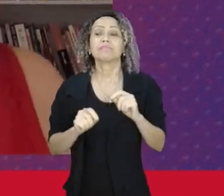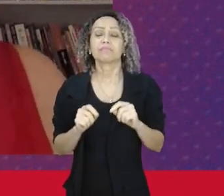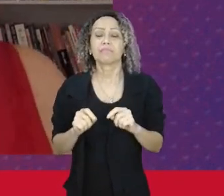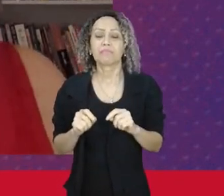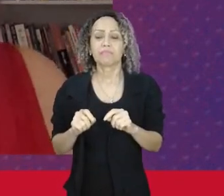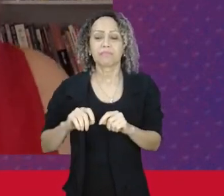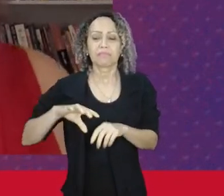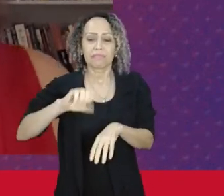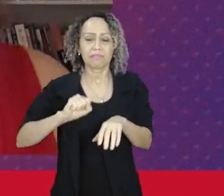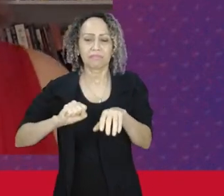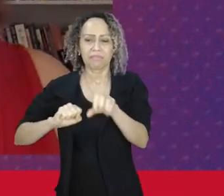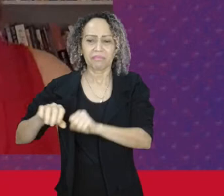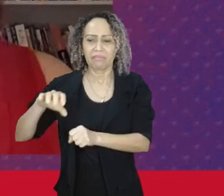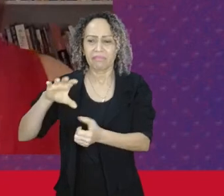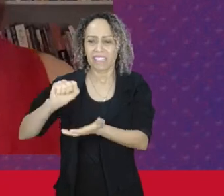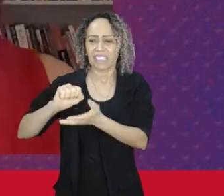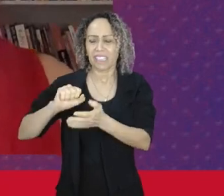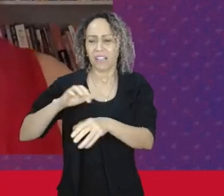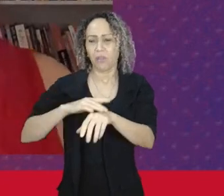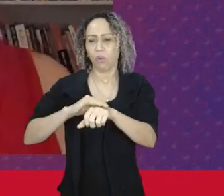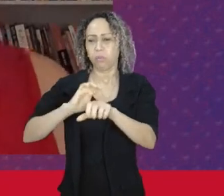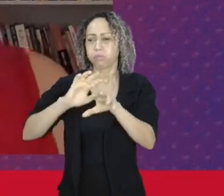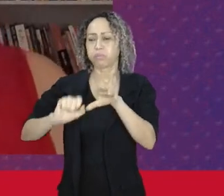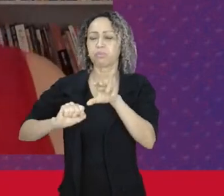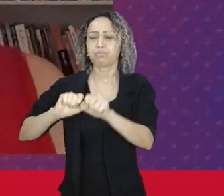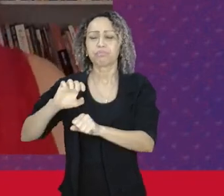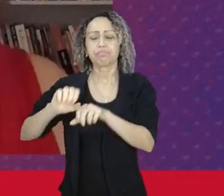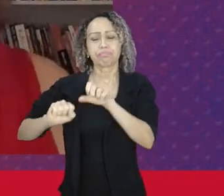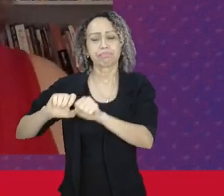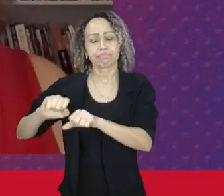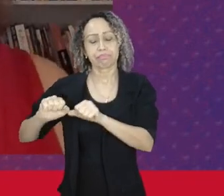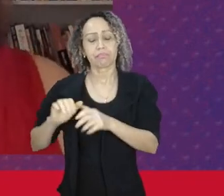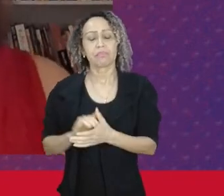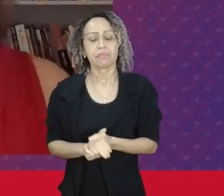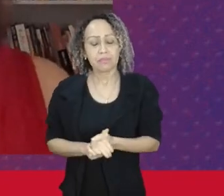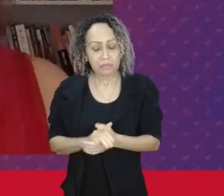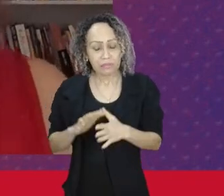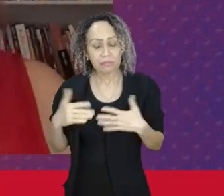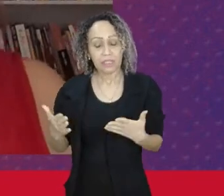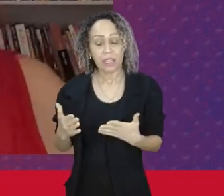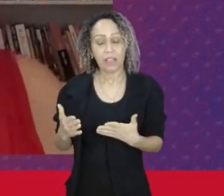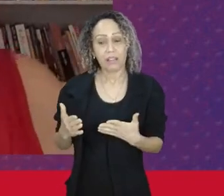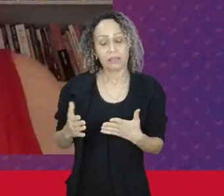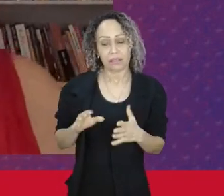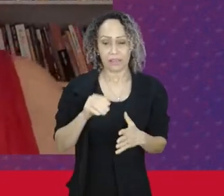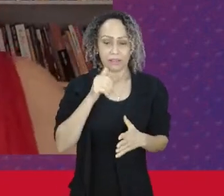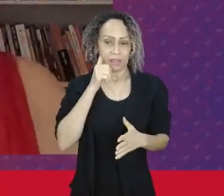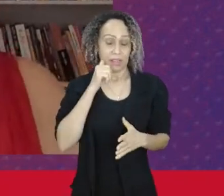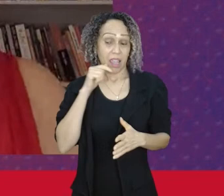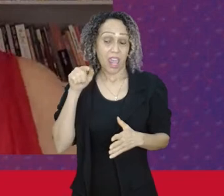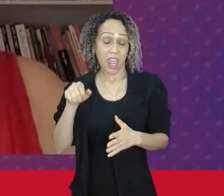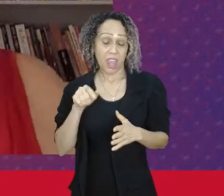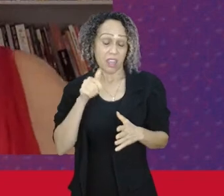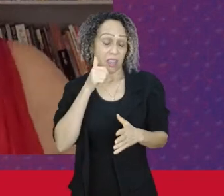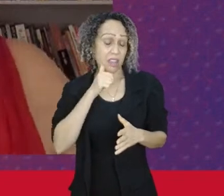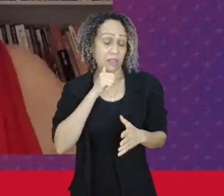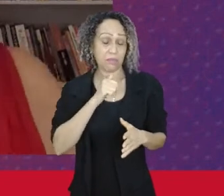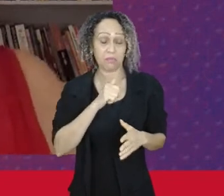sendo a terceirizadora do trabalho doméstico das mulheres de classe média, na sua maioria